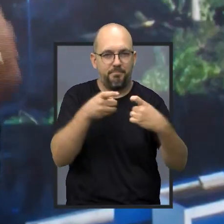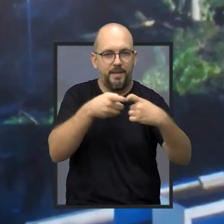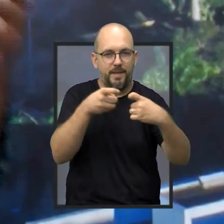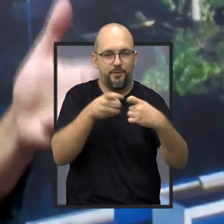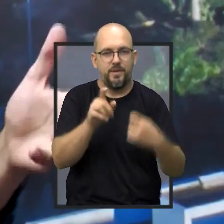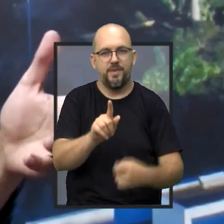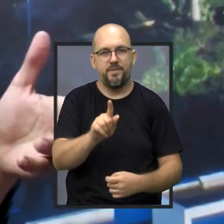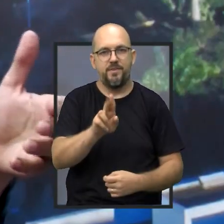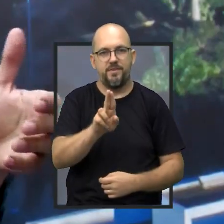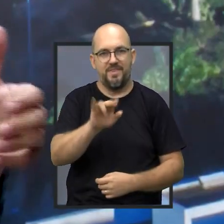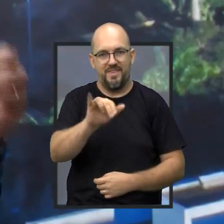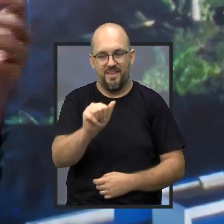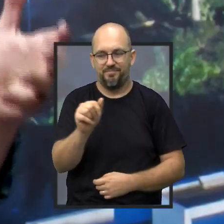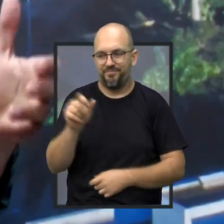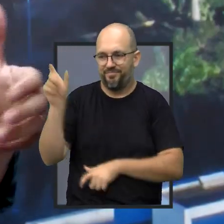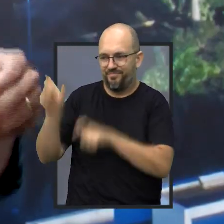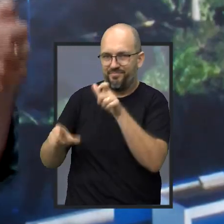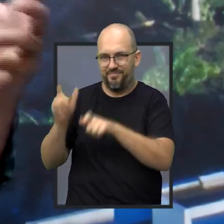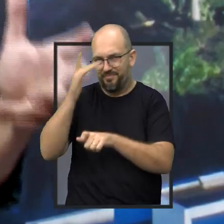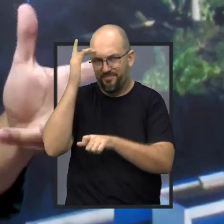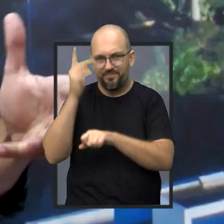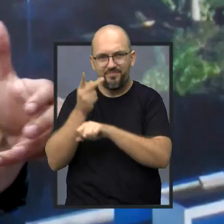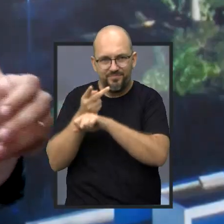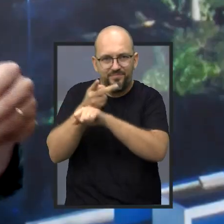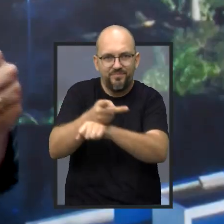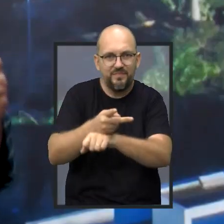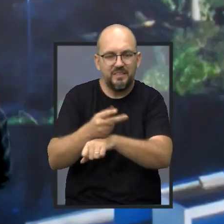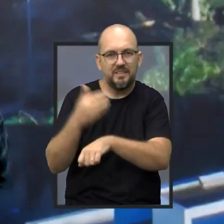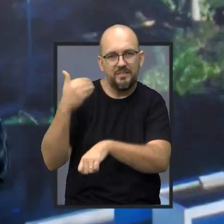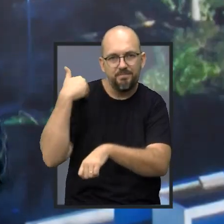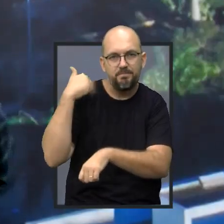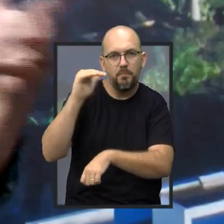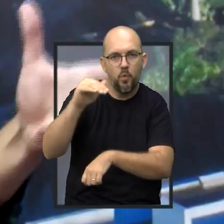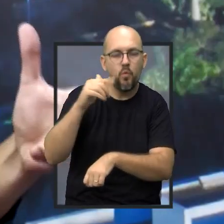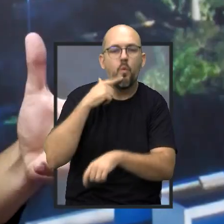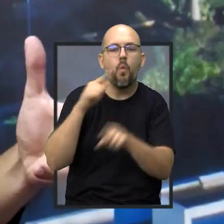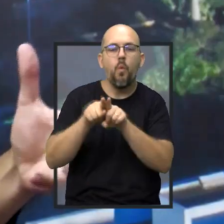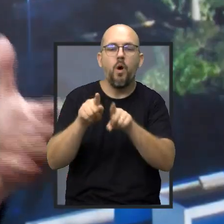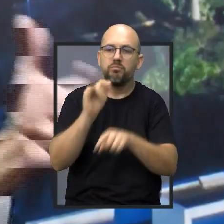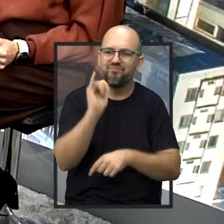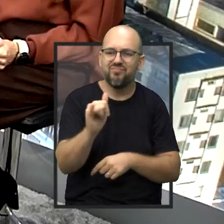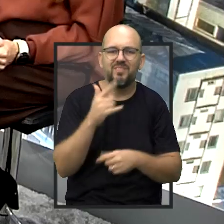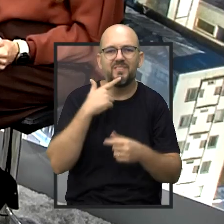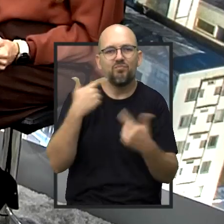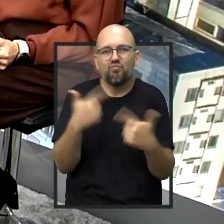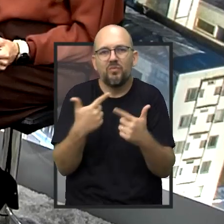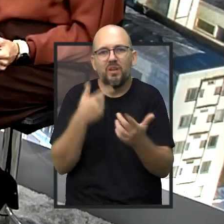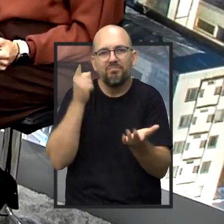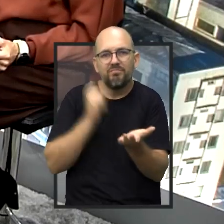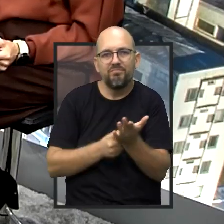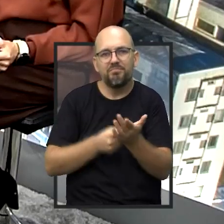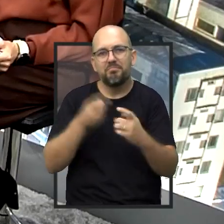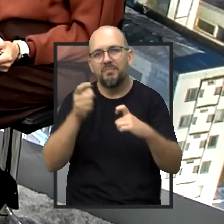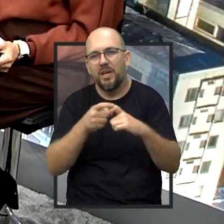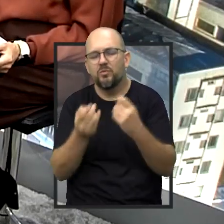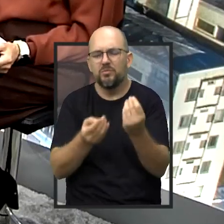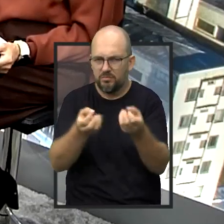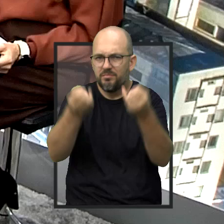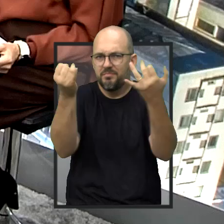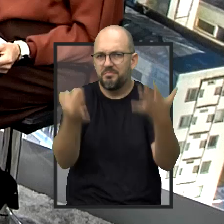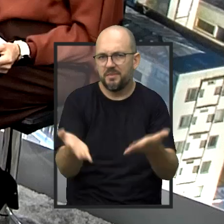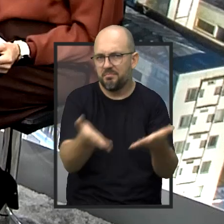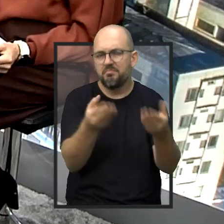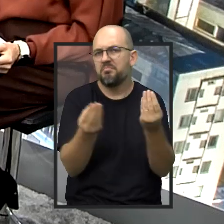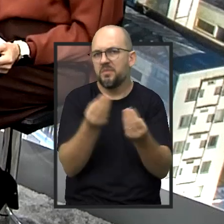senhora foi procurada por pacientes, por munícipes que estavam relatando essa dificuldade. Conte mais